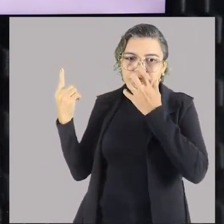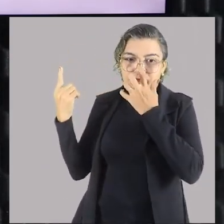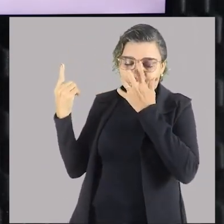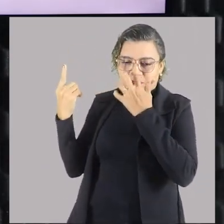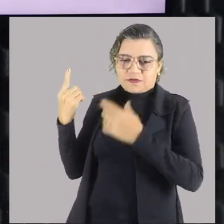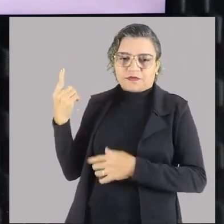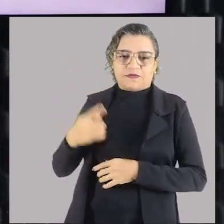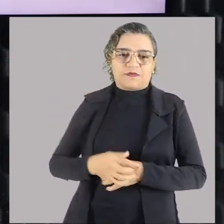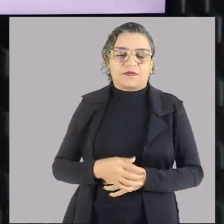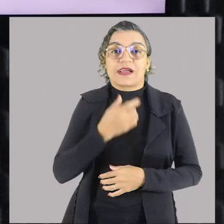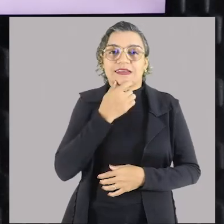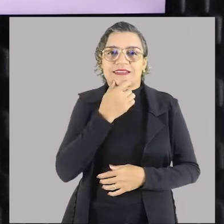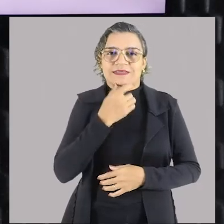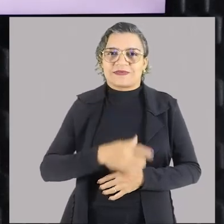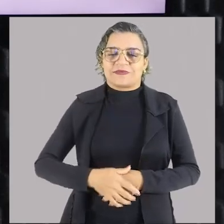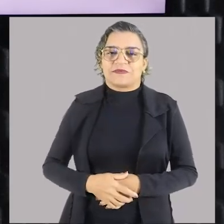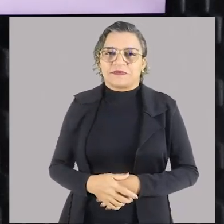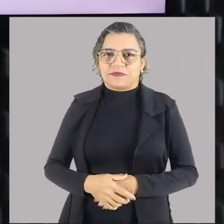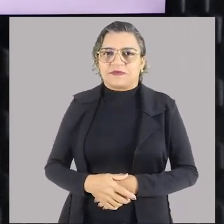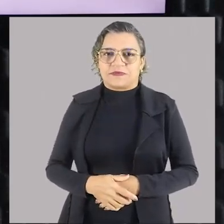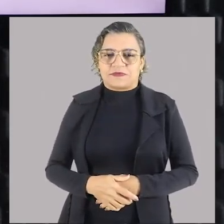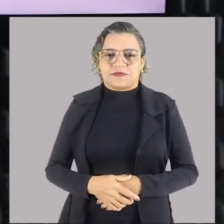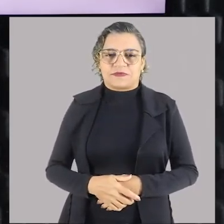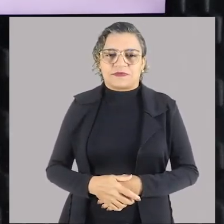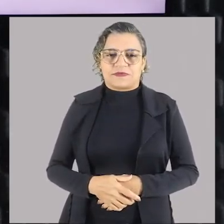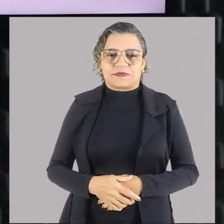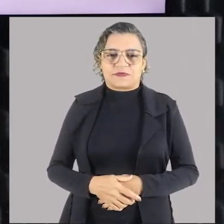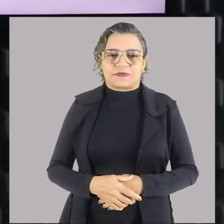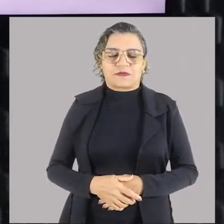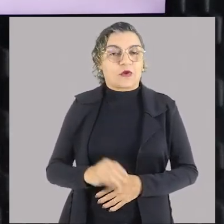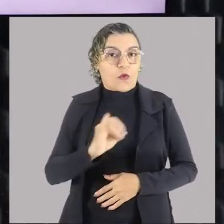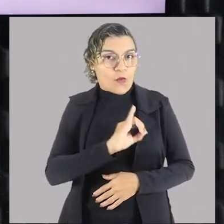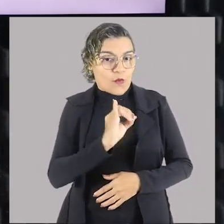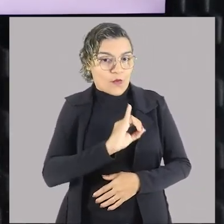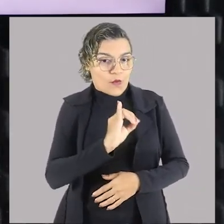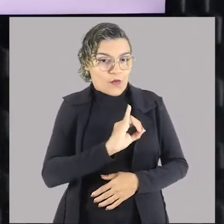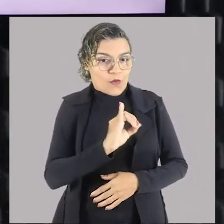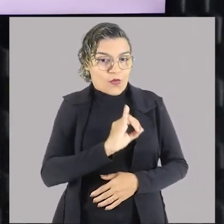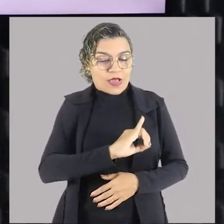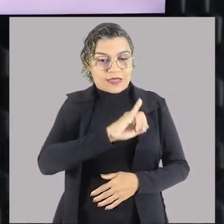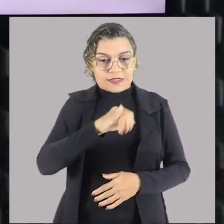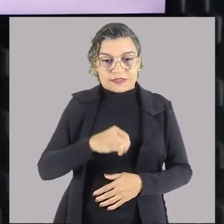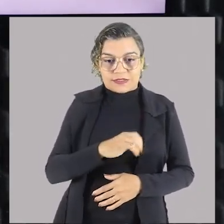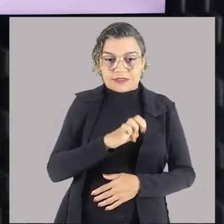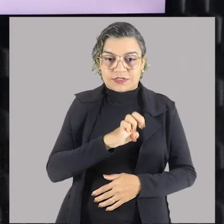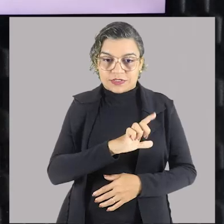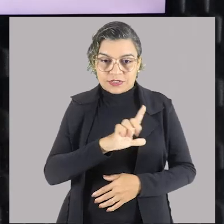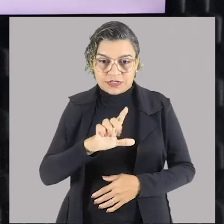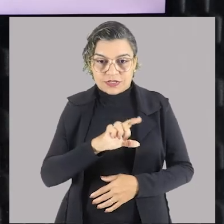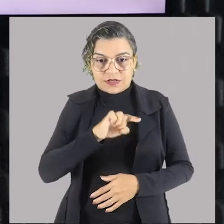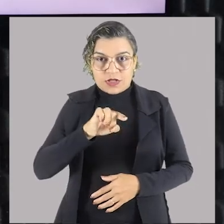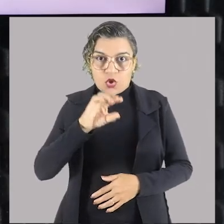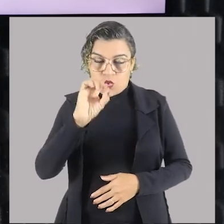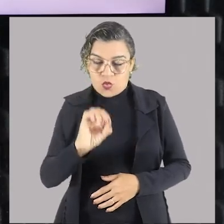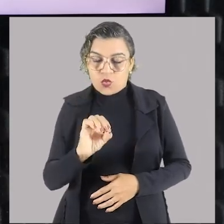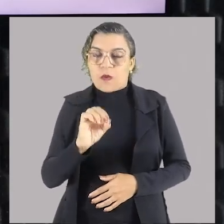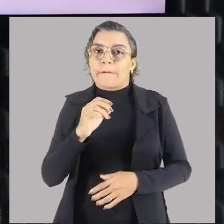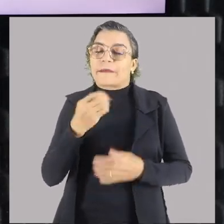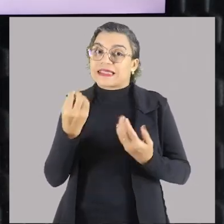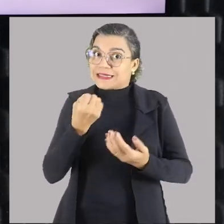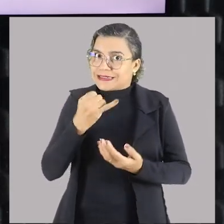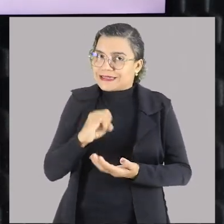Hello, J-Lo. Olá, J-Lo. Aqui, se eu for traduzir para vocês ao pé da letra, não vai ter